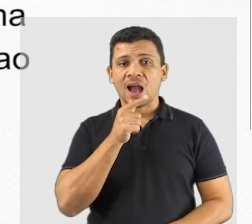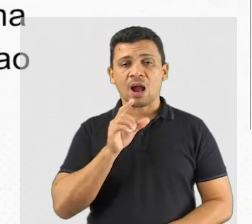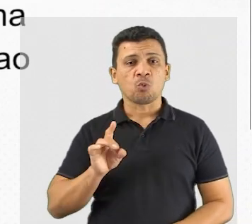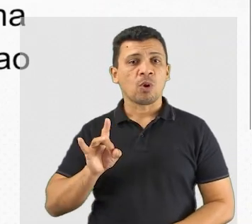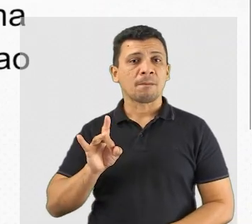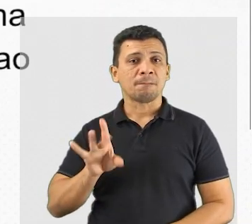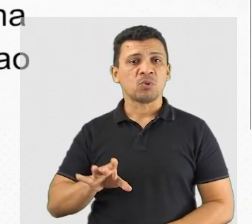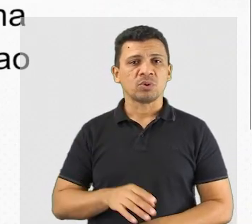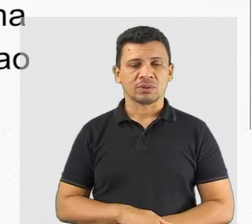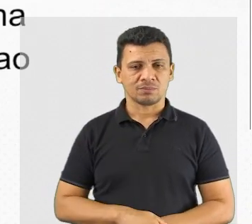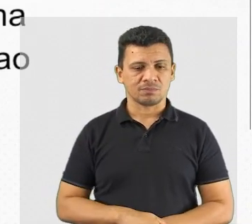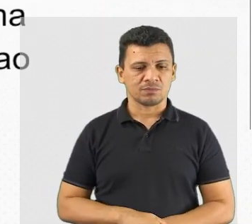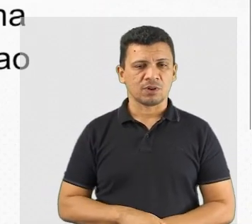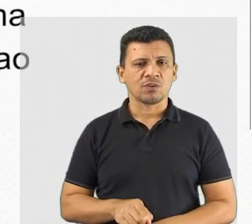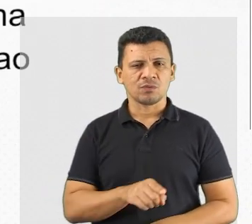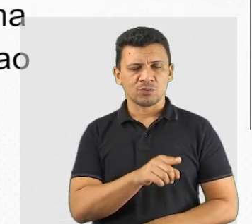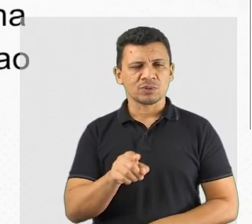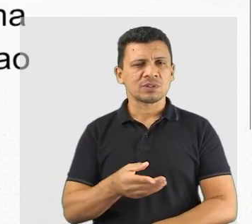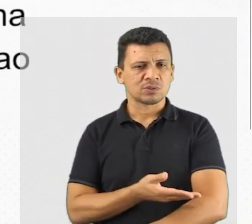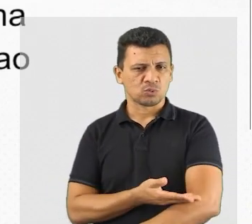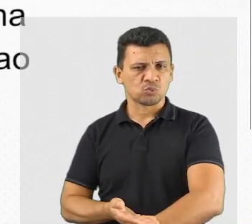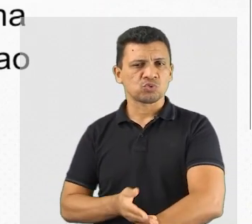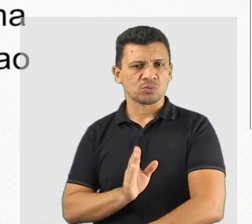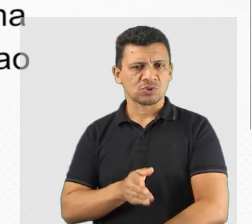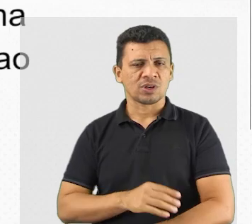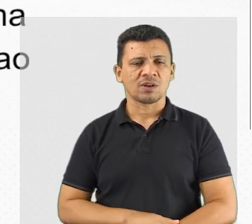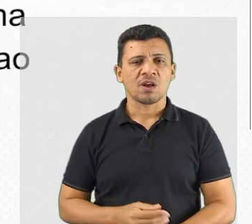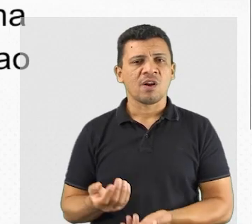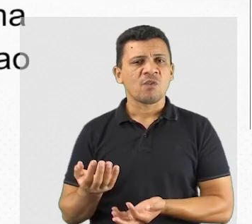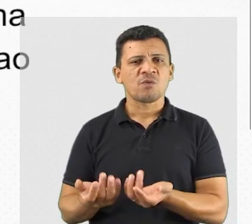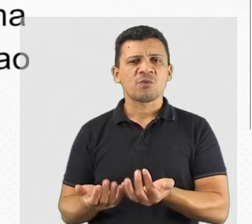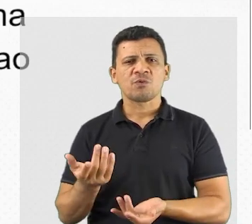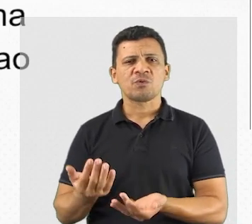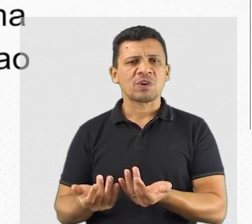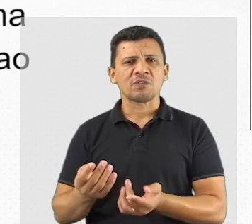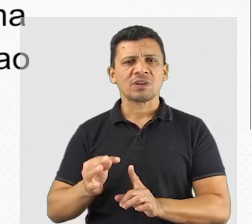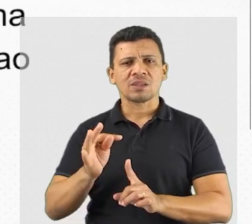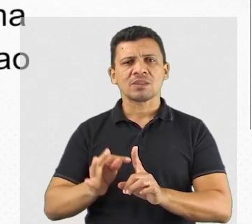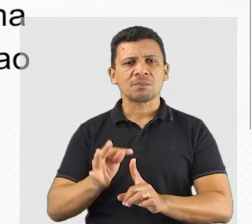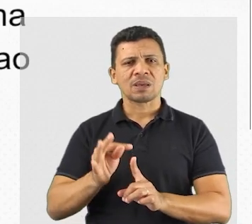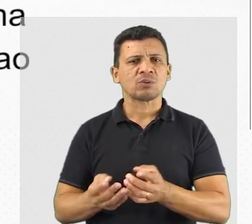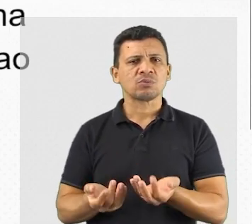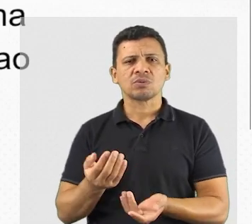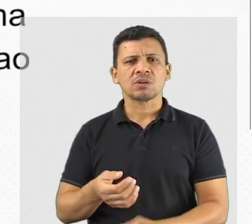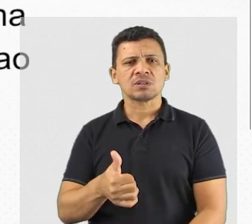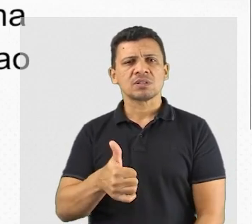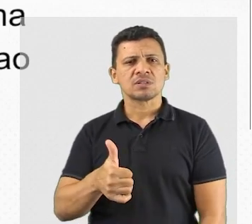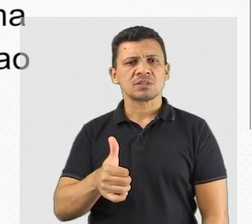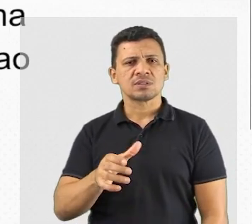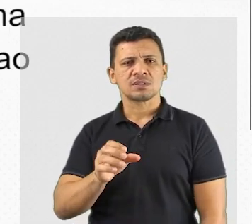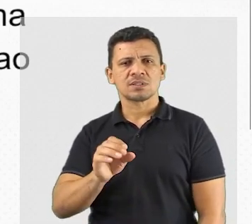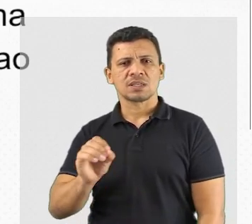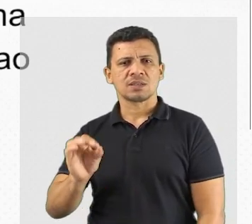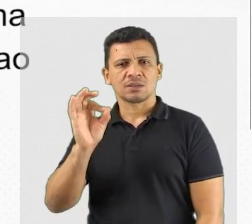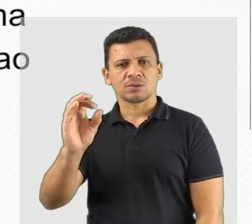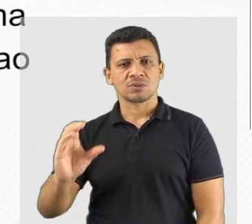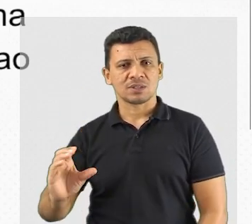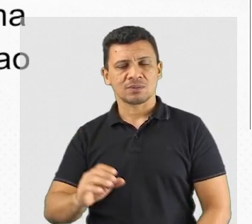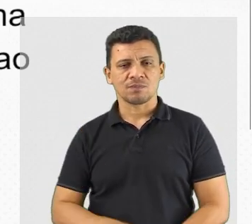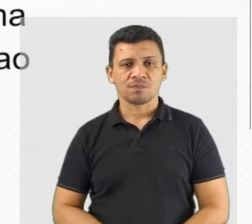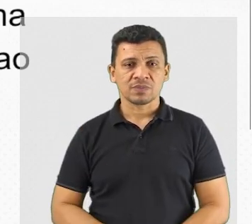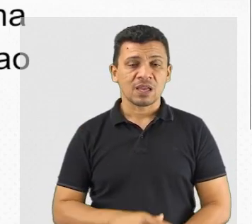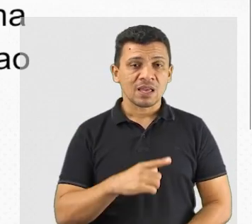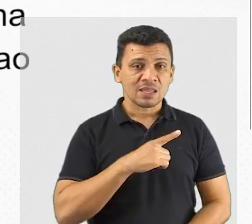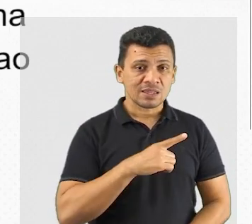nível do mar, vocês já estão muito acostumados que ela ferve, né? Temperatura de ebulição a 100 graus Celsius. Mas se ela